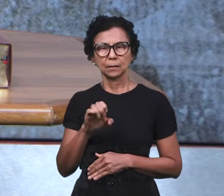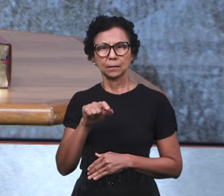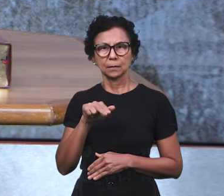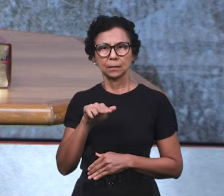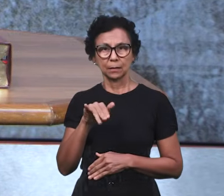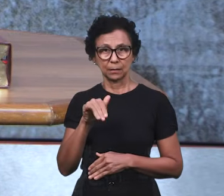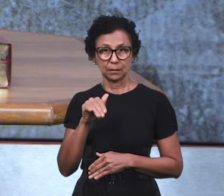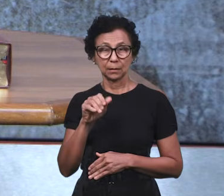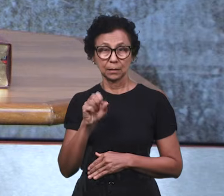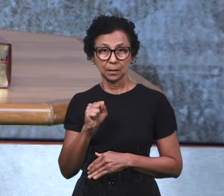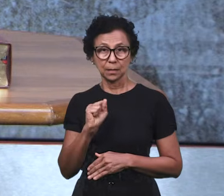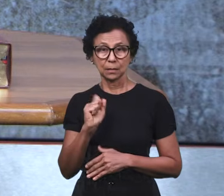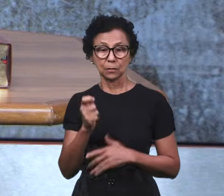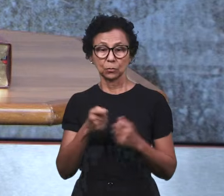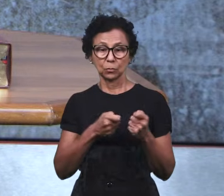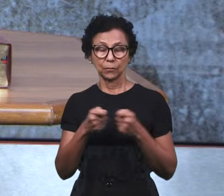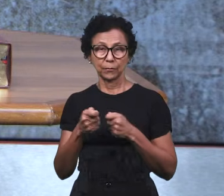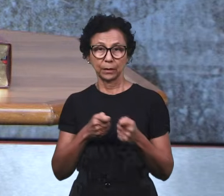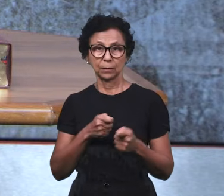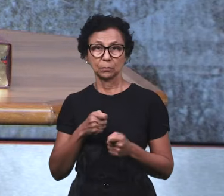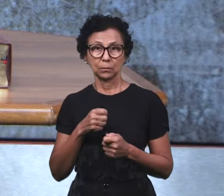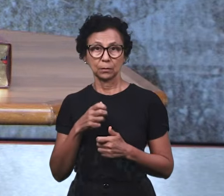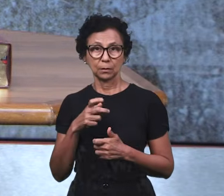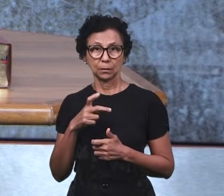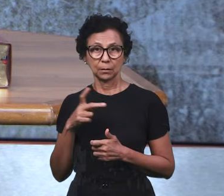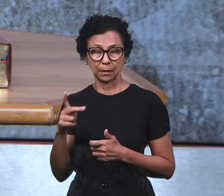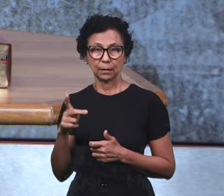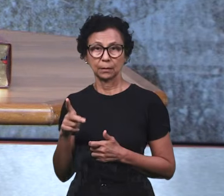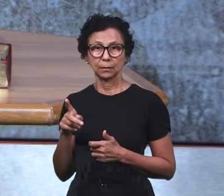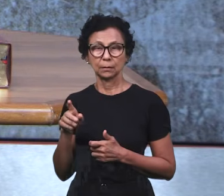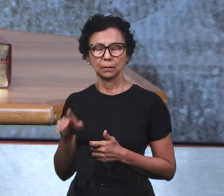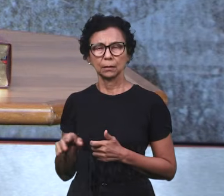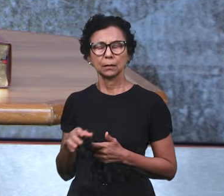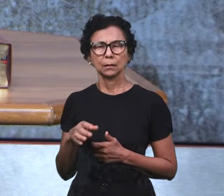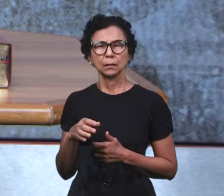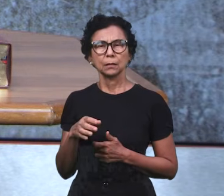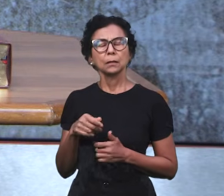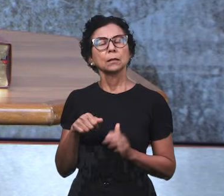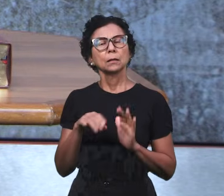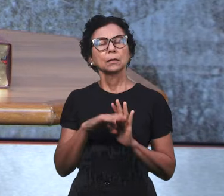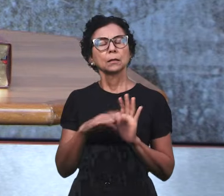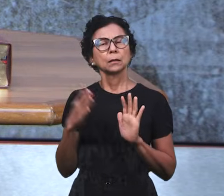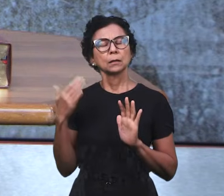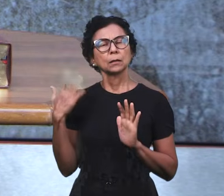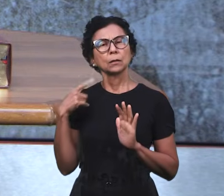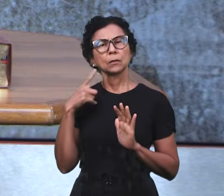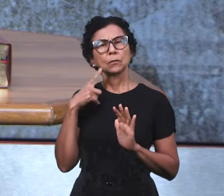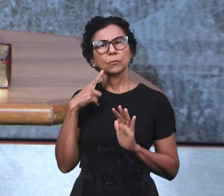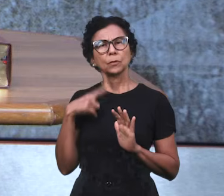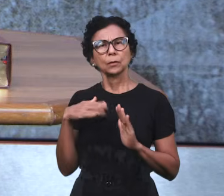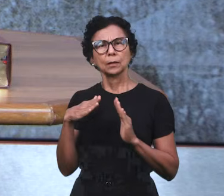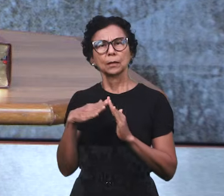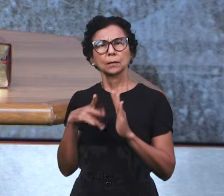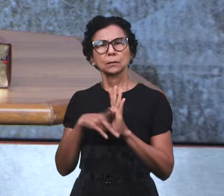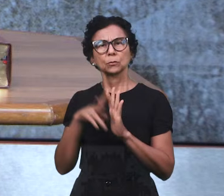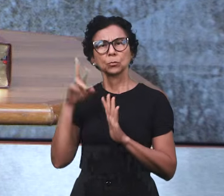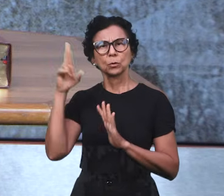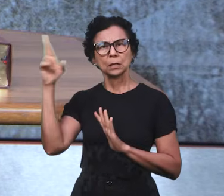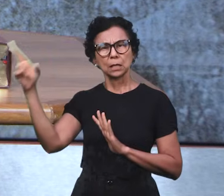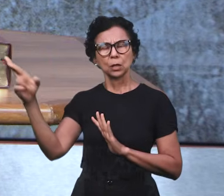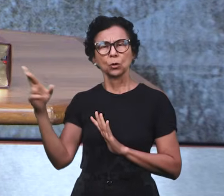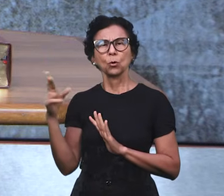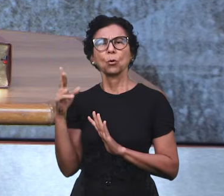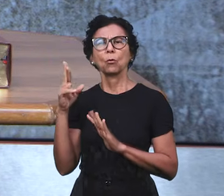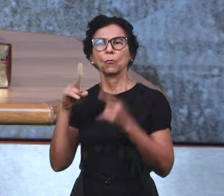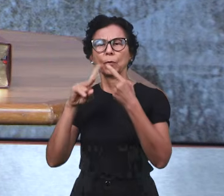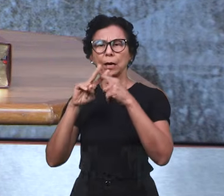vimos que o templo ali havia sido restaurado, a casa do Senhor foi